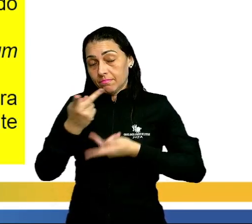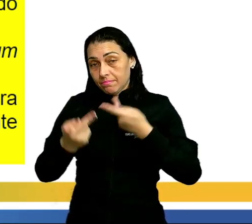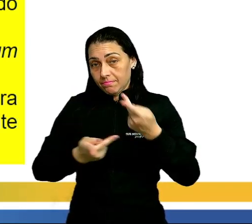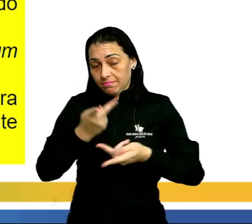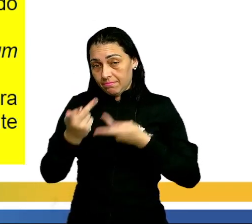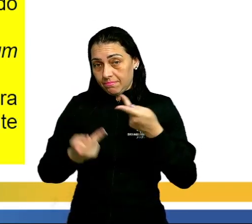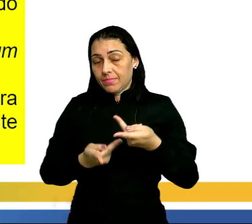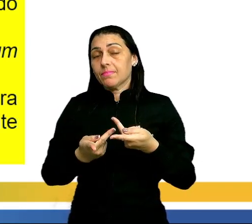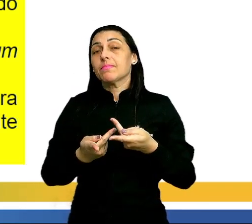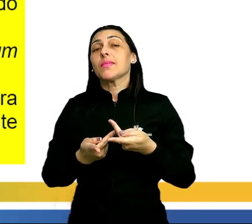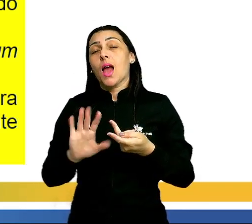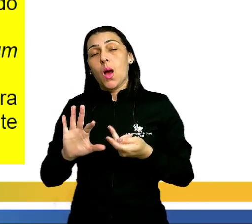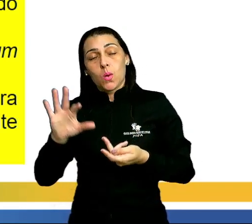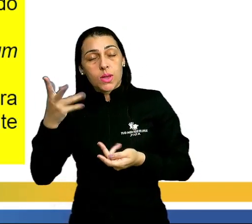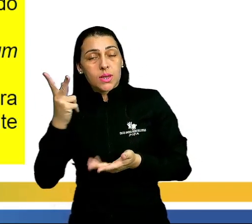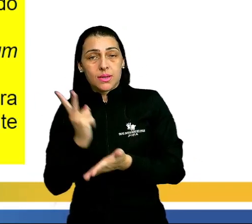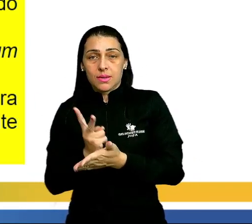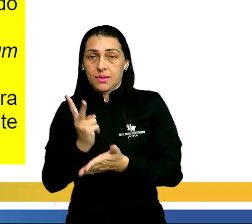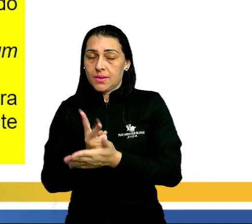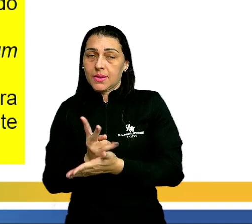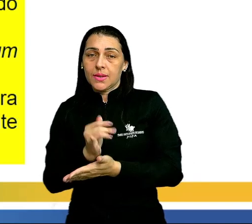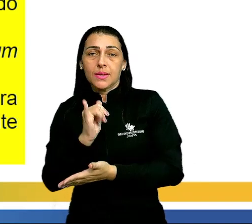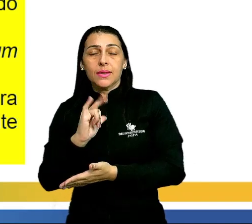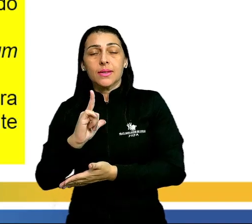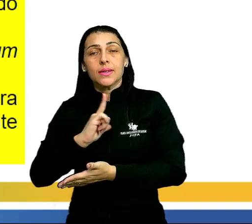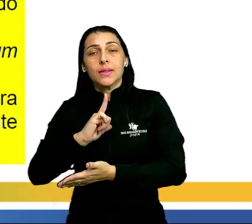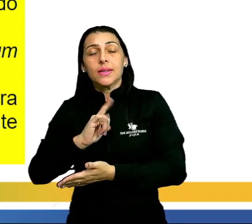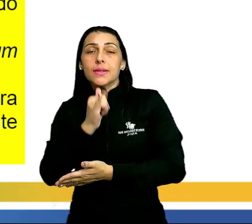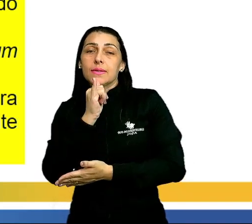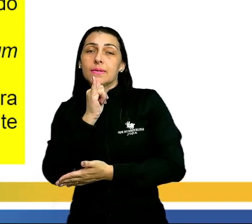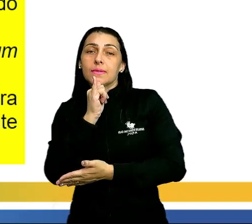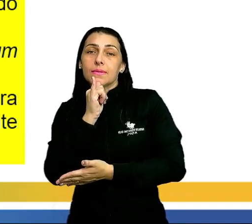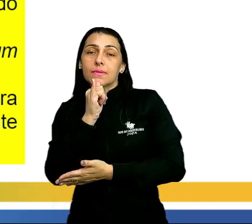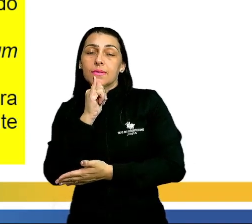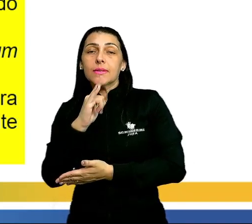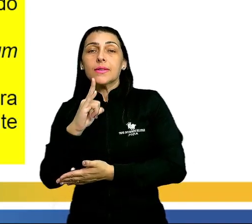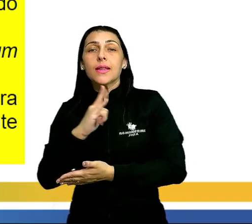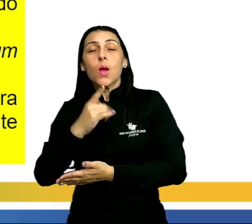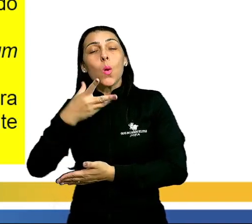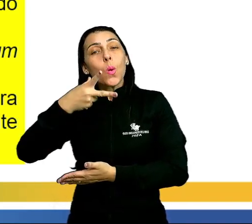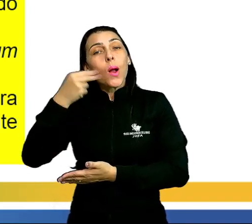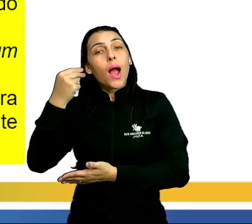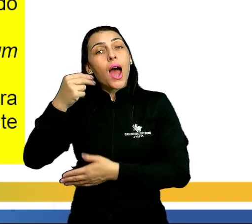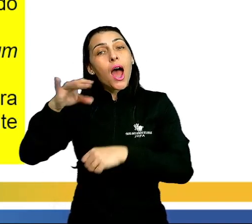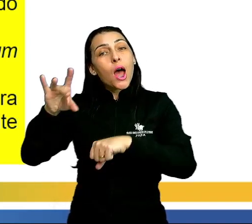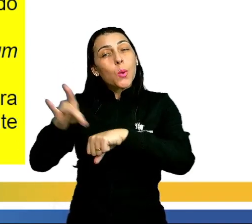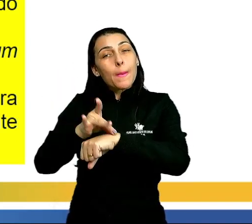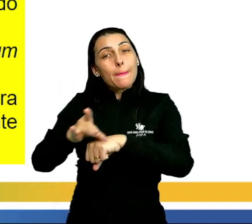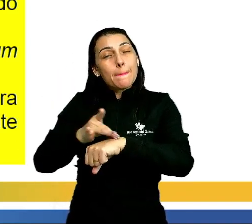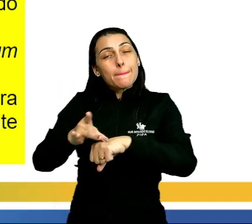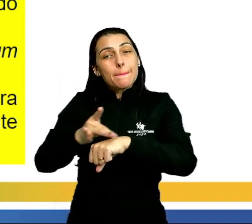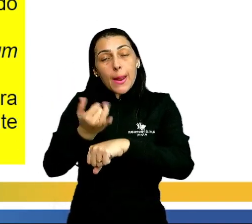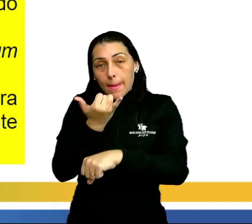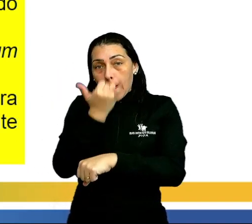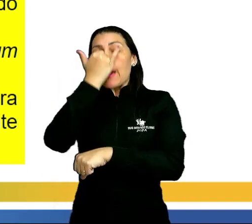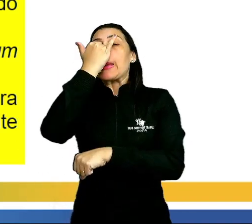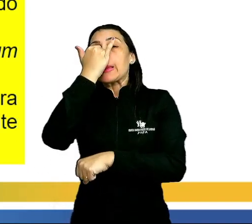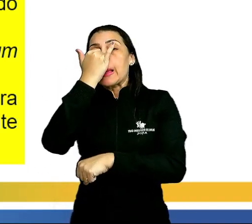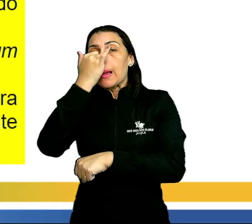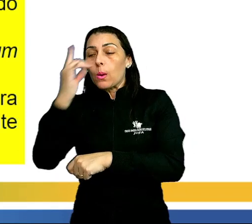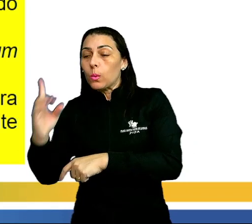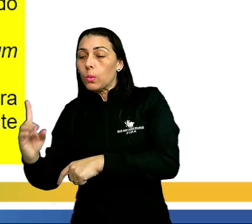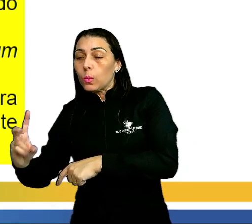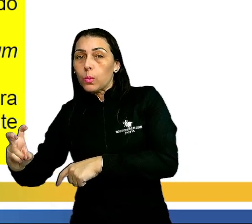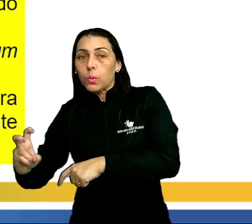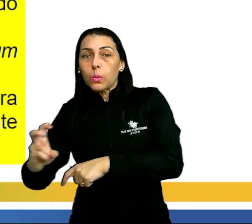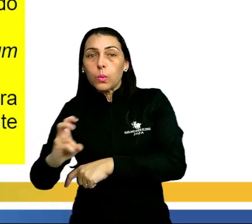são muito comuns e também nós temos, por exemplo, quando as pessoas dizem que o gato preto ele dá azar, então passou um gato preto lá na